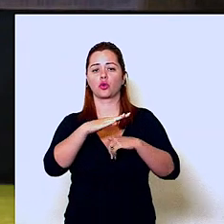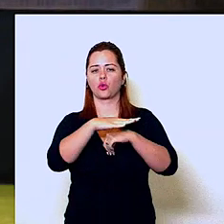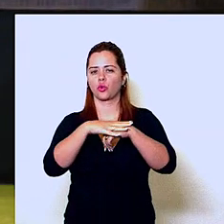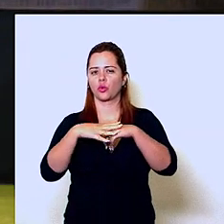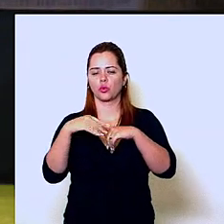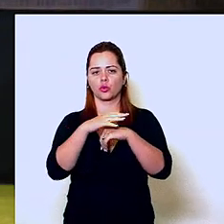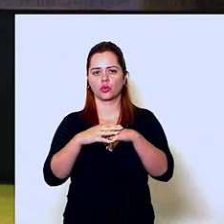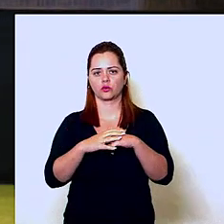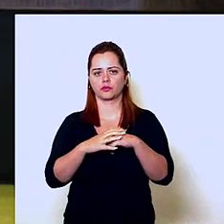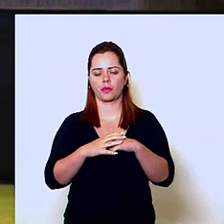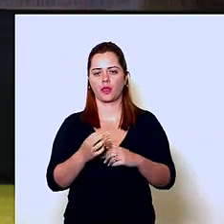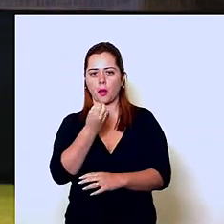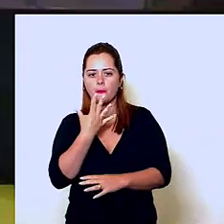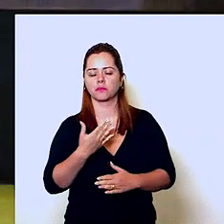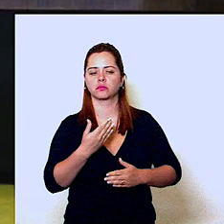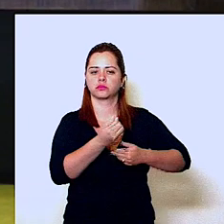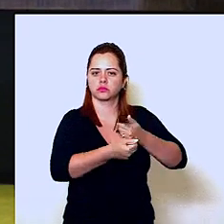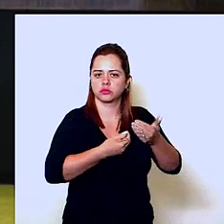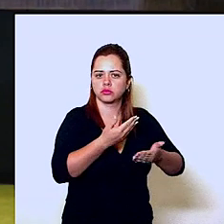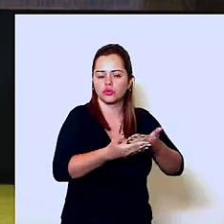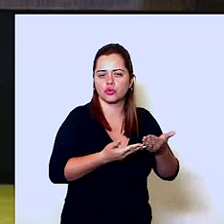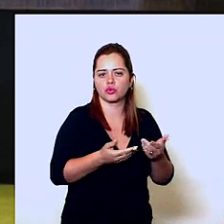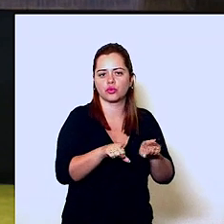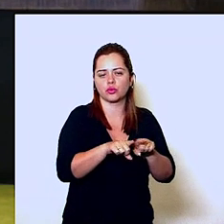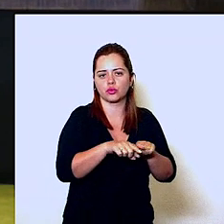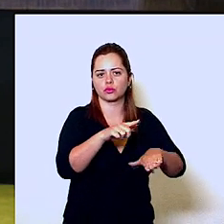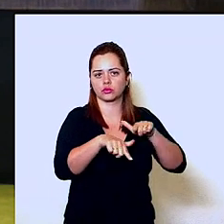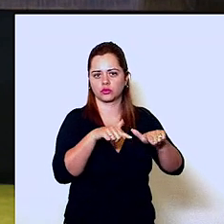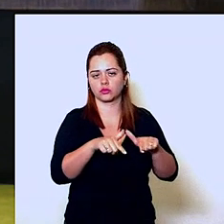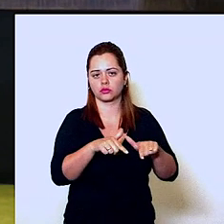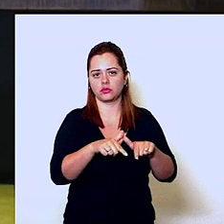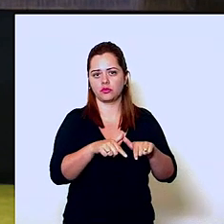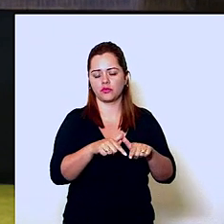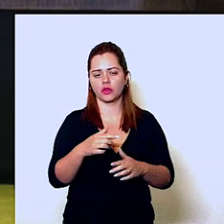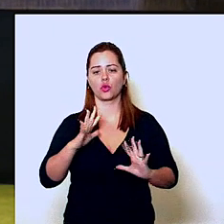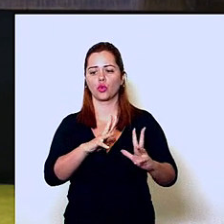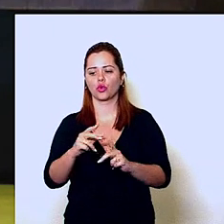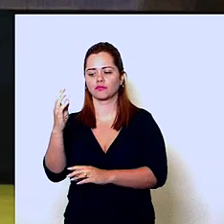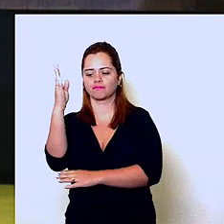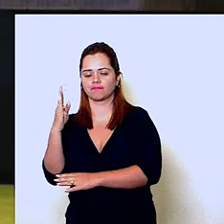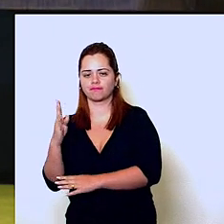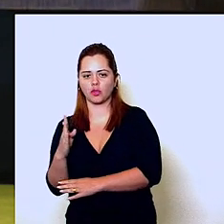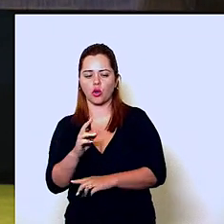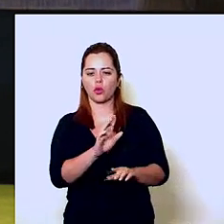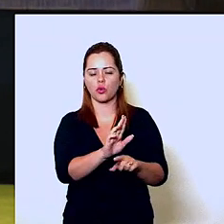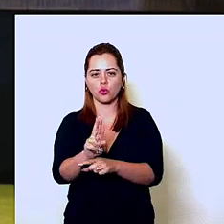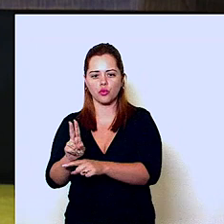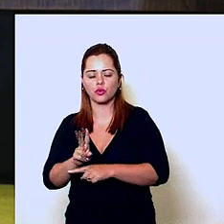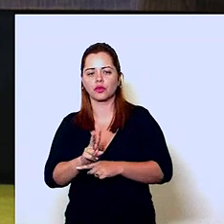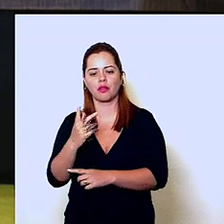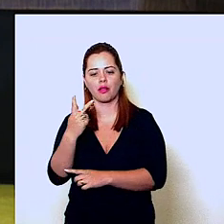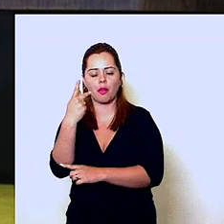com os funcionários, como disse o ministro França, o patriotismo, o zelo pela imagem internacional do Brasil, o sentido